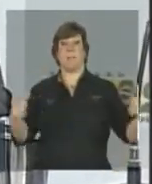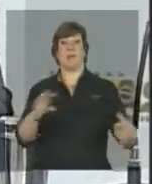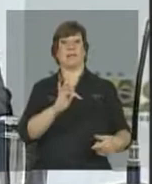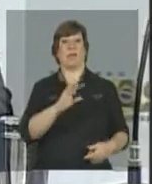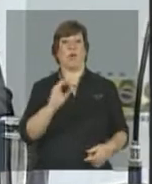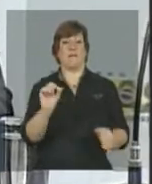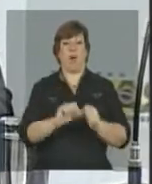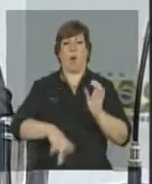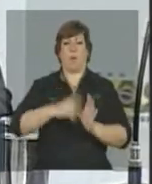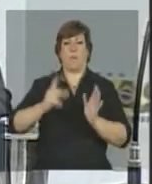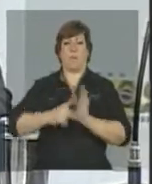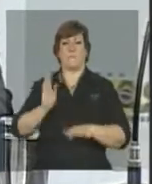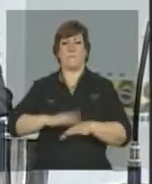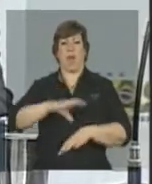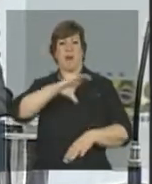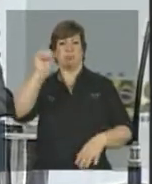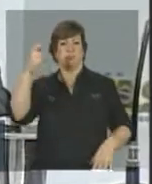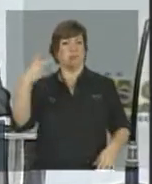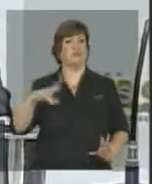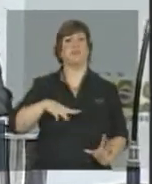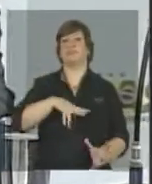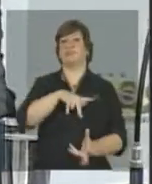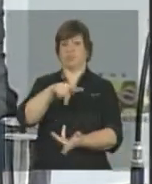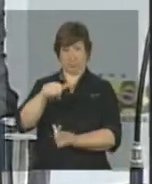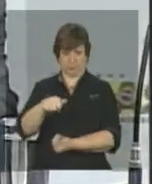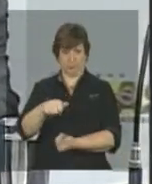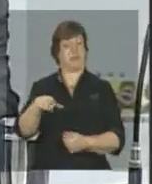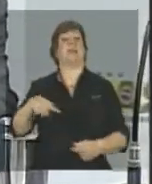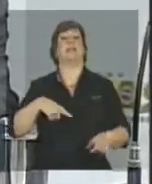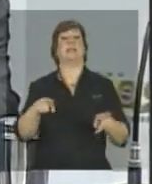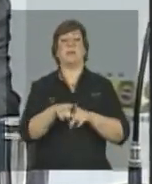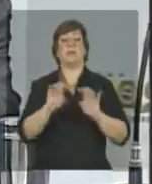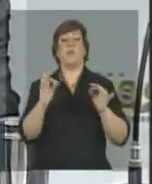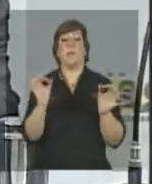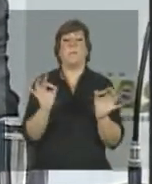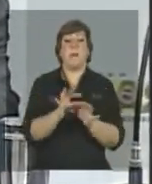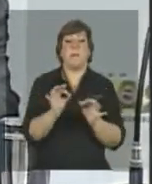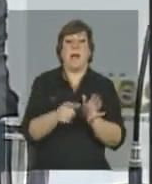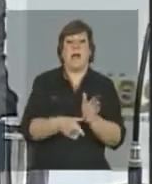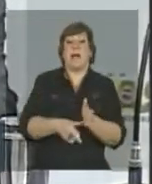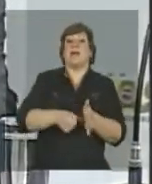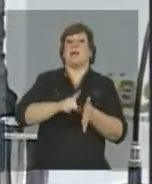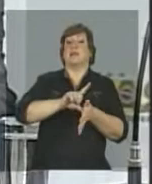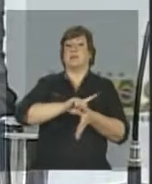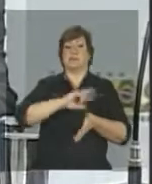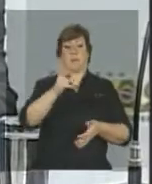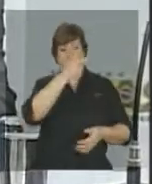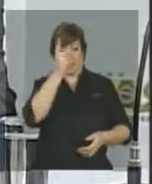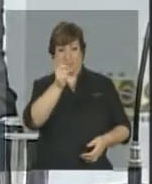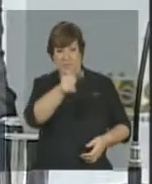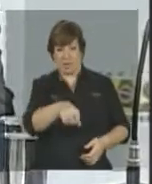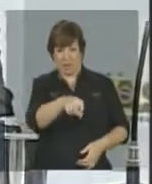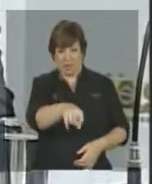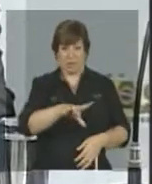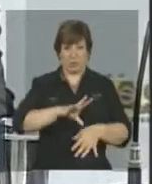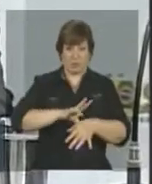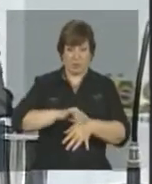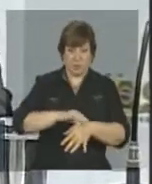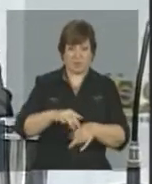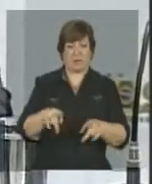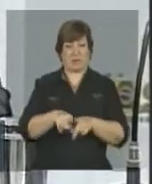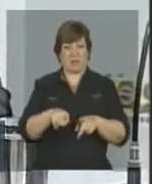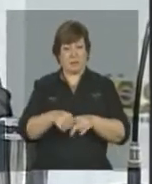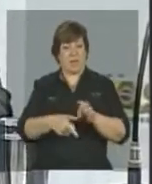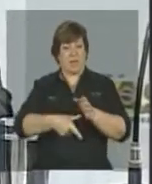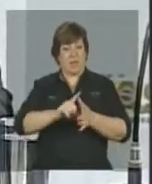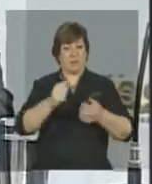só as cirurgias de transplantes, mas também toda a preparação prévia dos pacientes e o pós-transplante